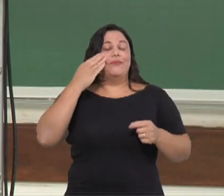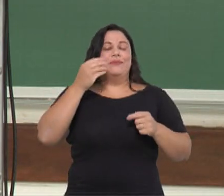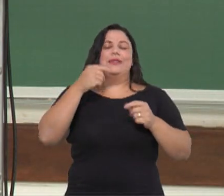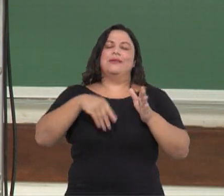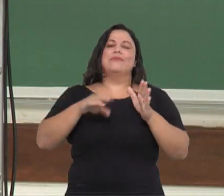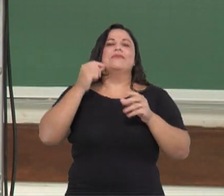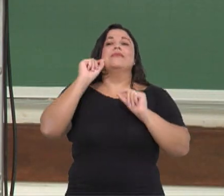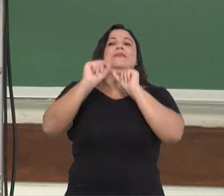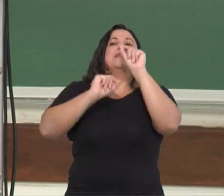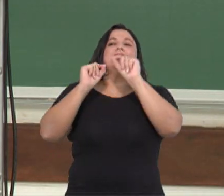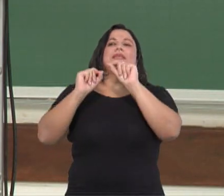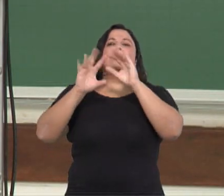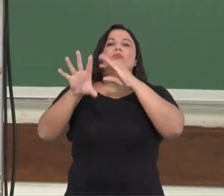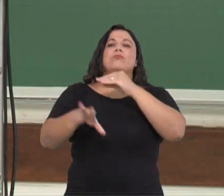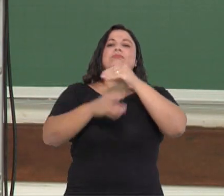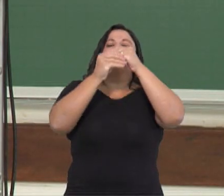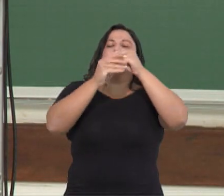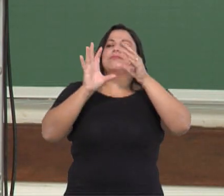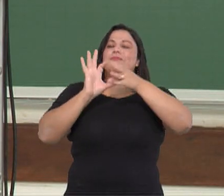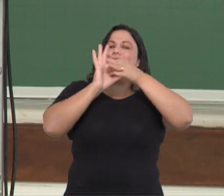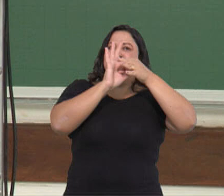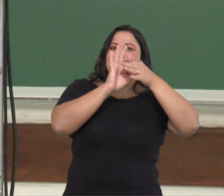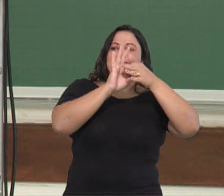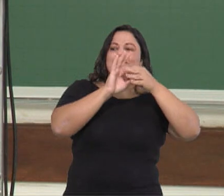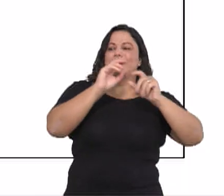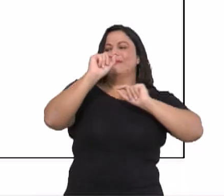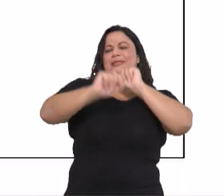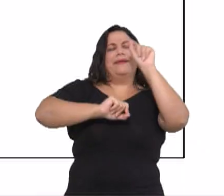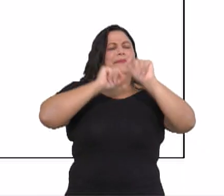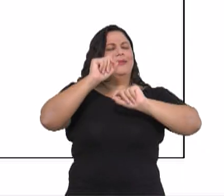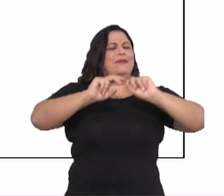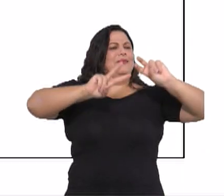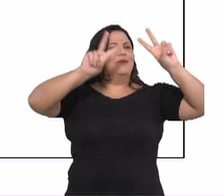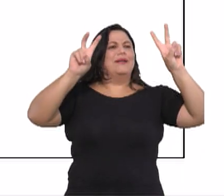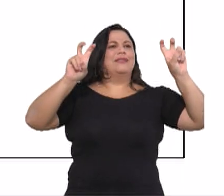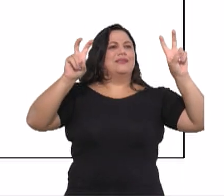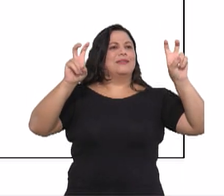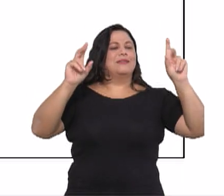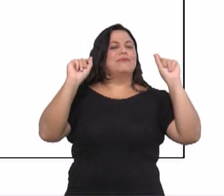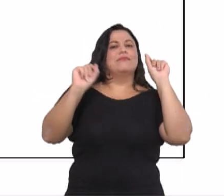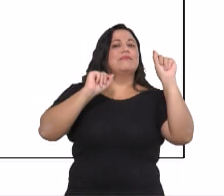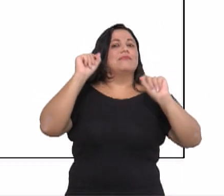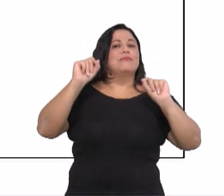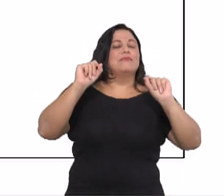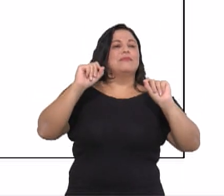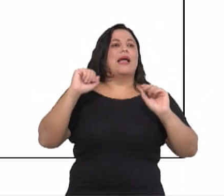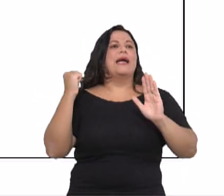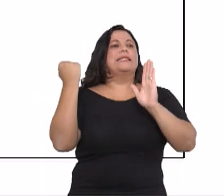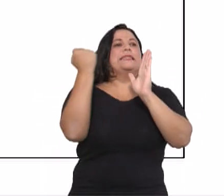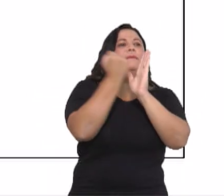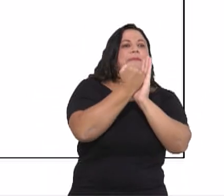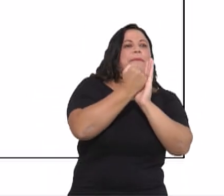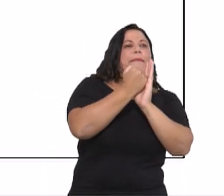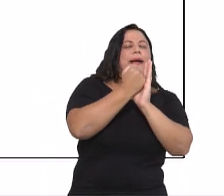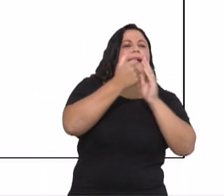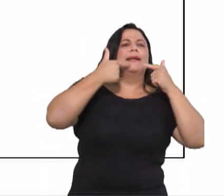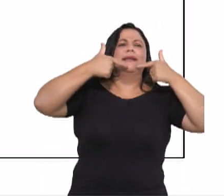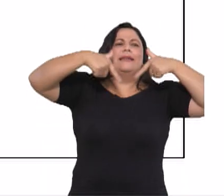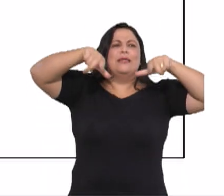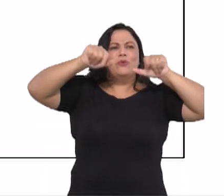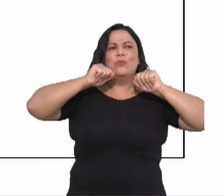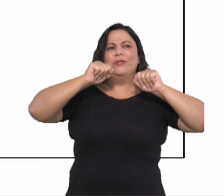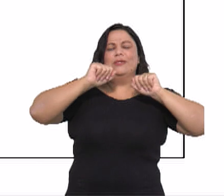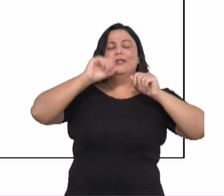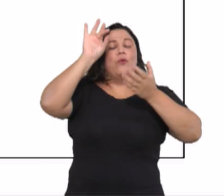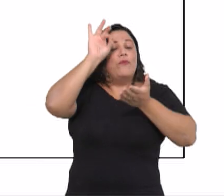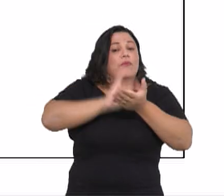conclusão. Lembrando, ó, quais são as marcas linguísticas que confirma que o autor também faz